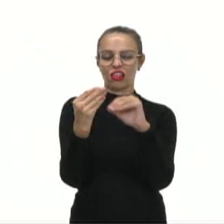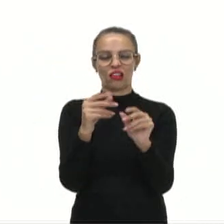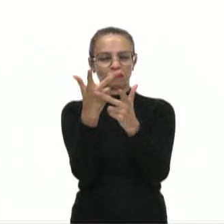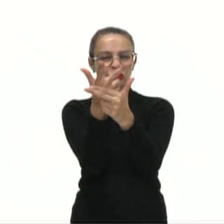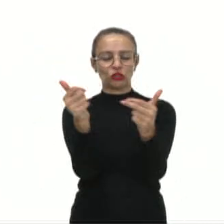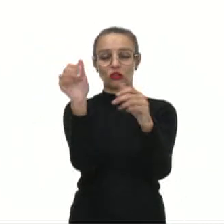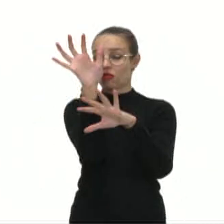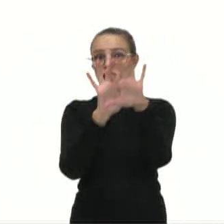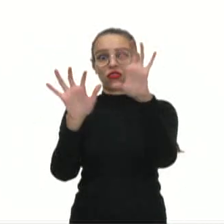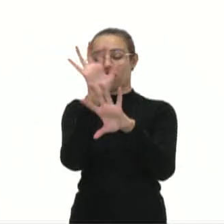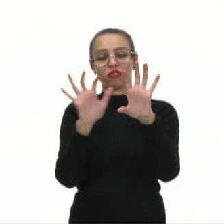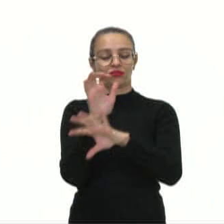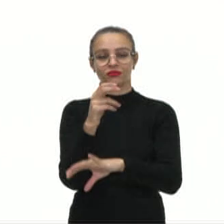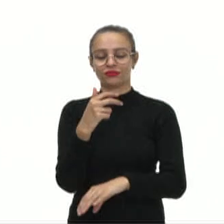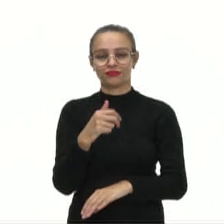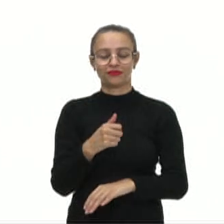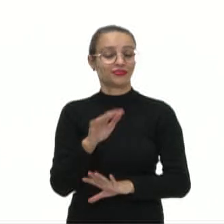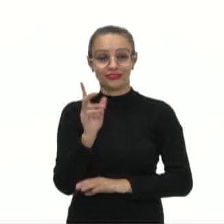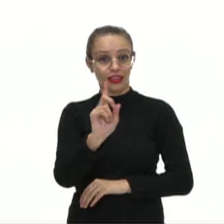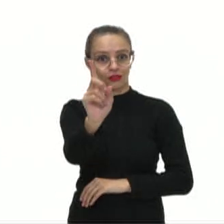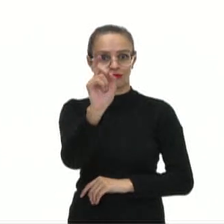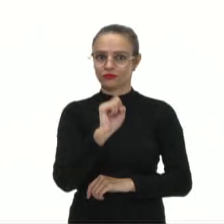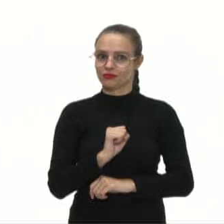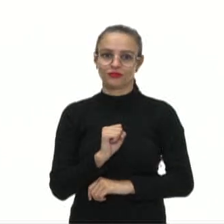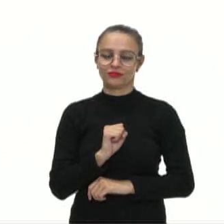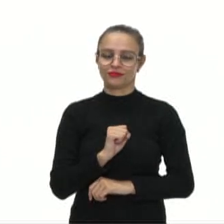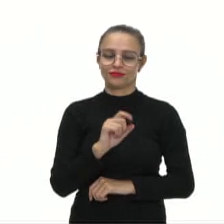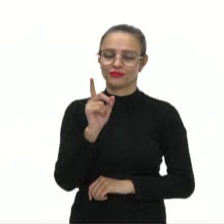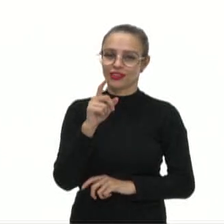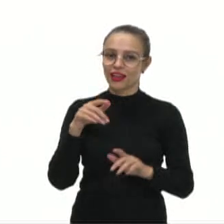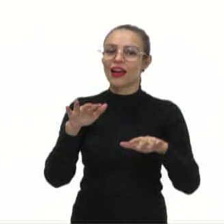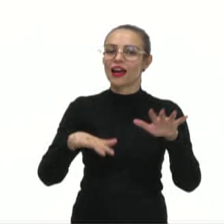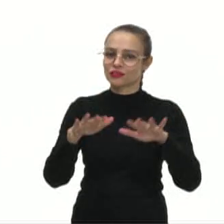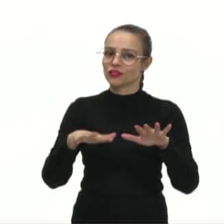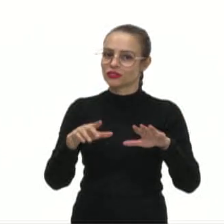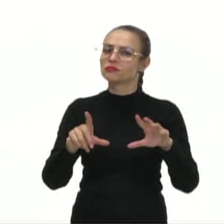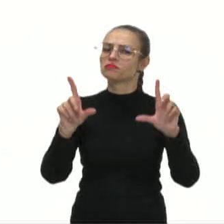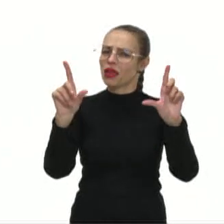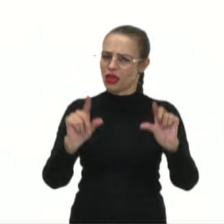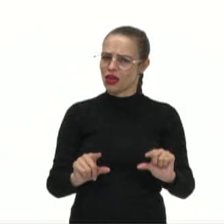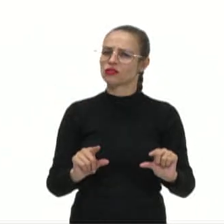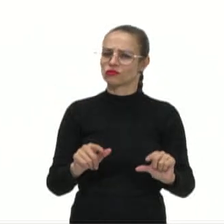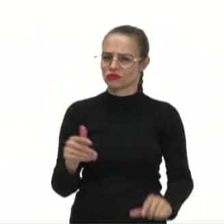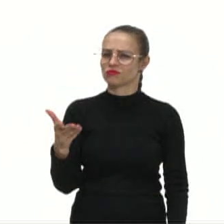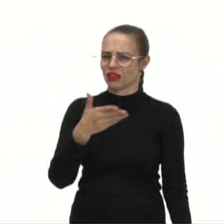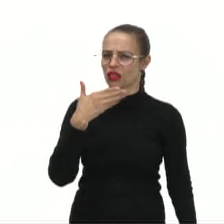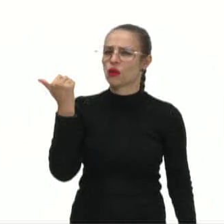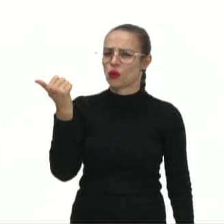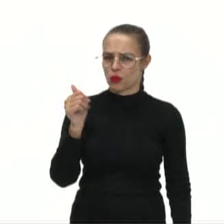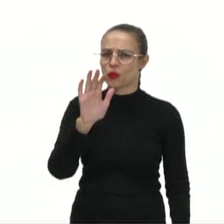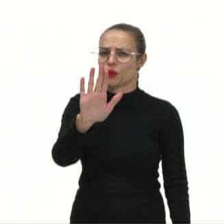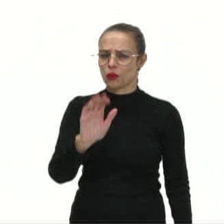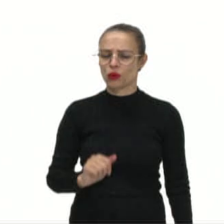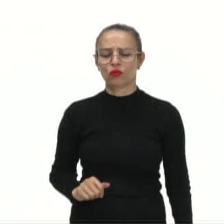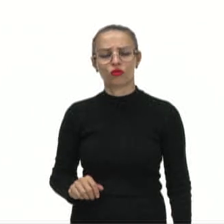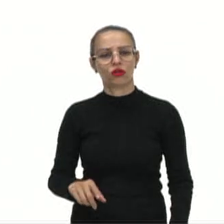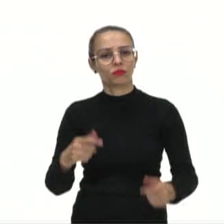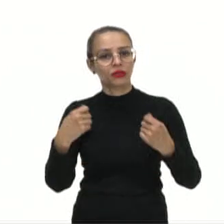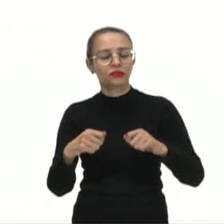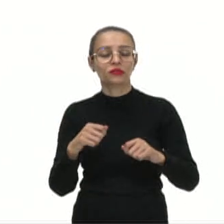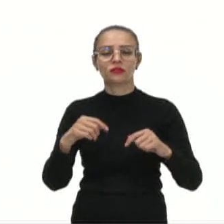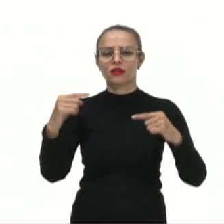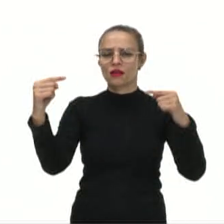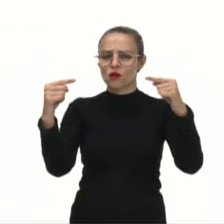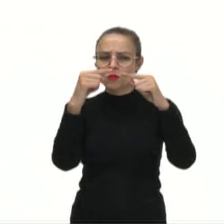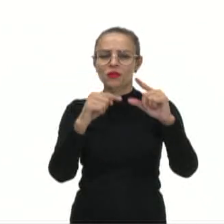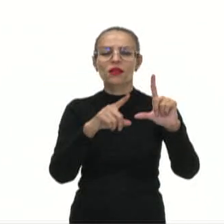coisas, parece uma alegoria de escola de samba, não. Às vezes menos é mais. Então eu tenho que ter harmonia entre o tamanho das